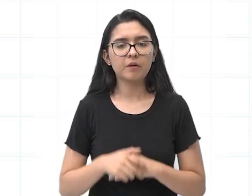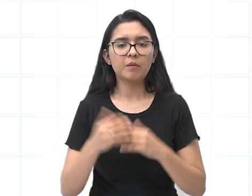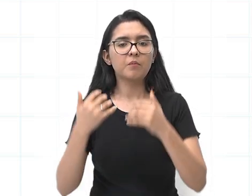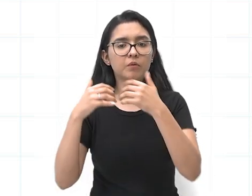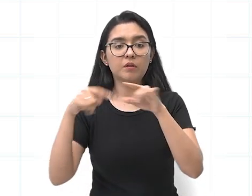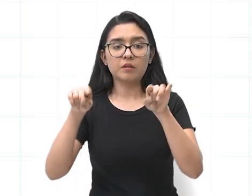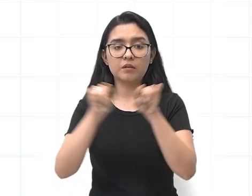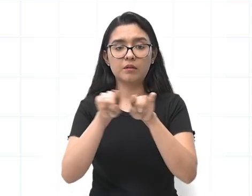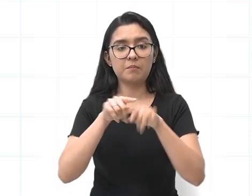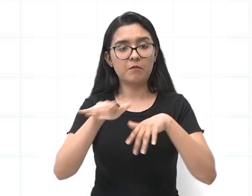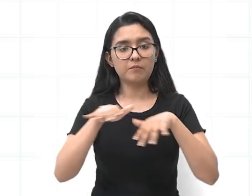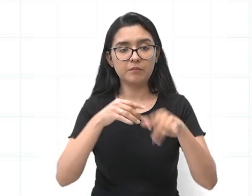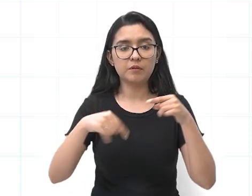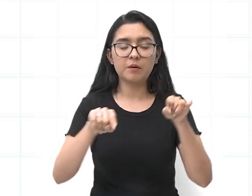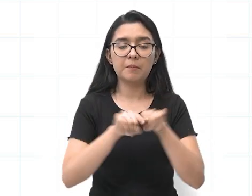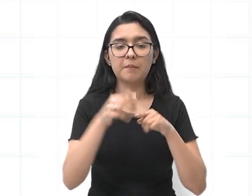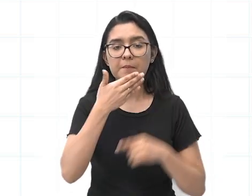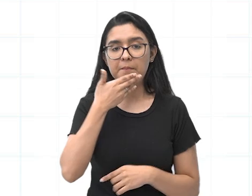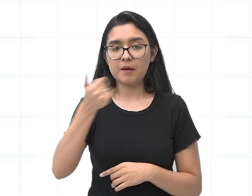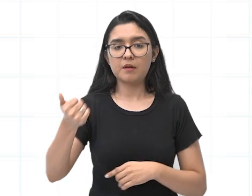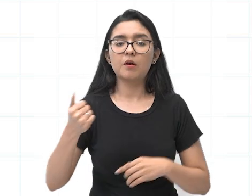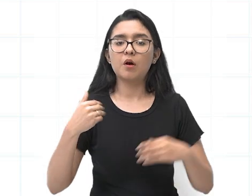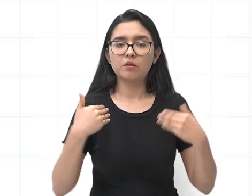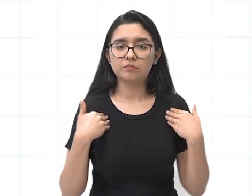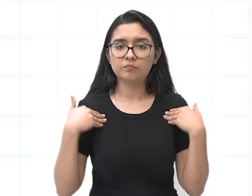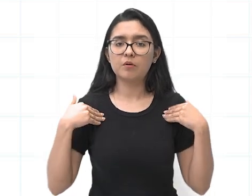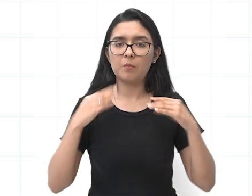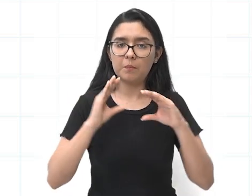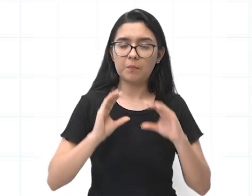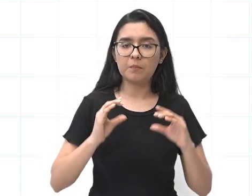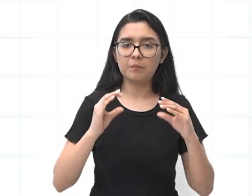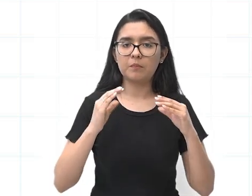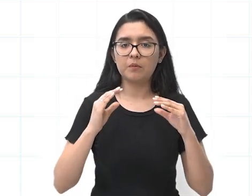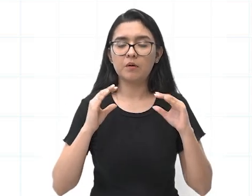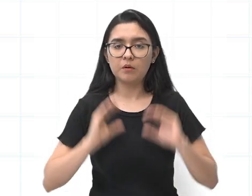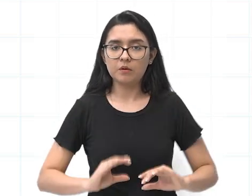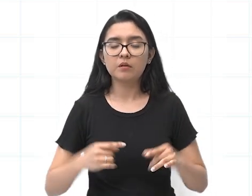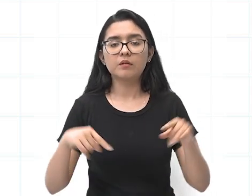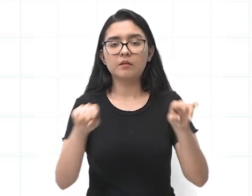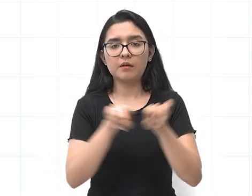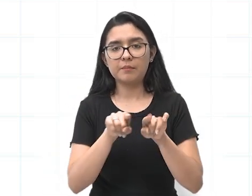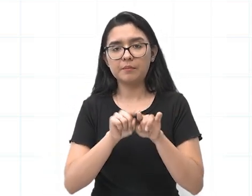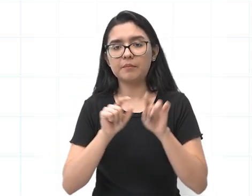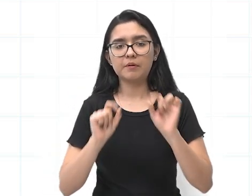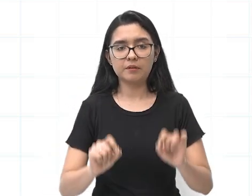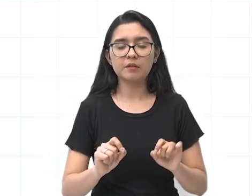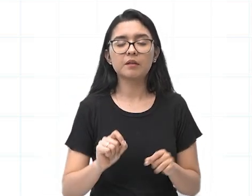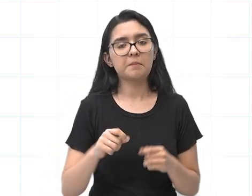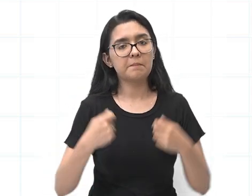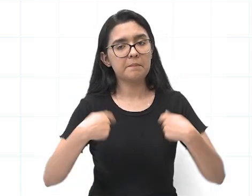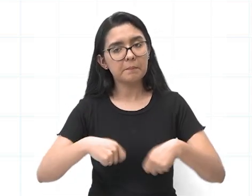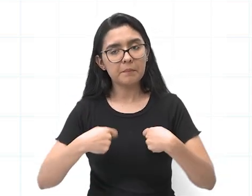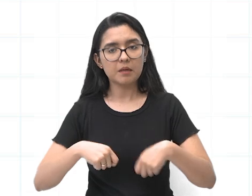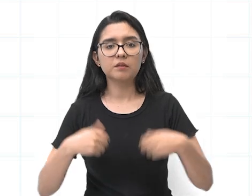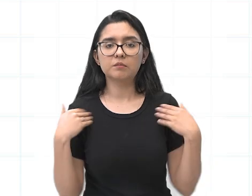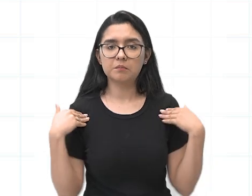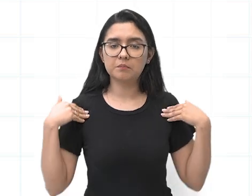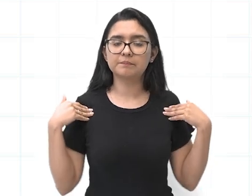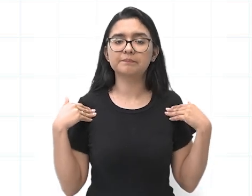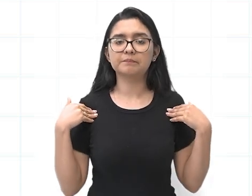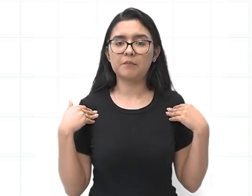círculo verde. Lembrando que tem várias modalidades, né, várias formas de se jogar o jogo de dardos e que há